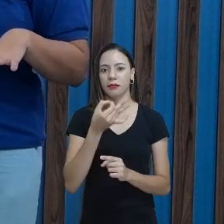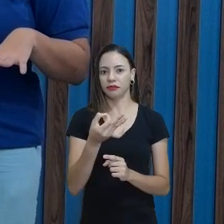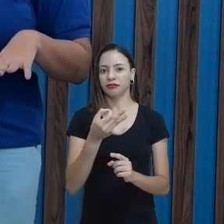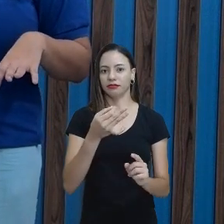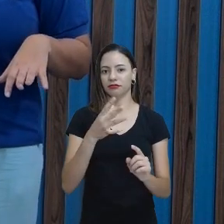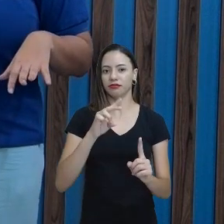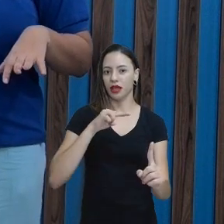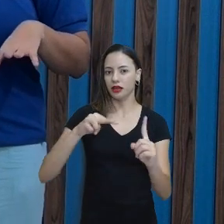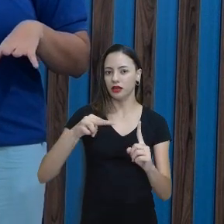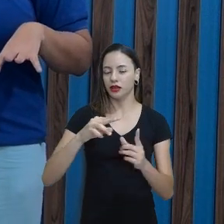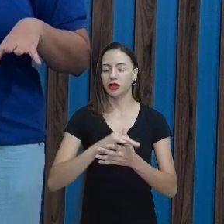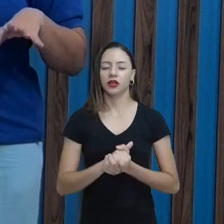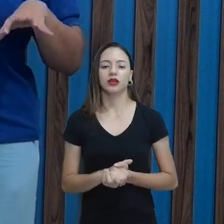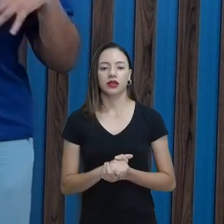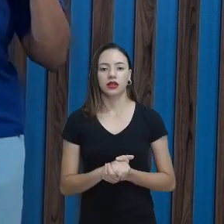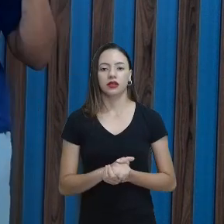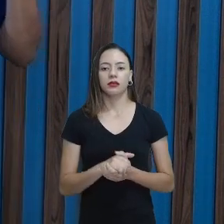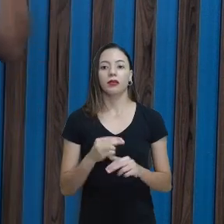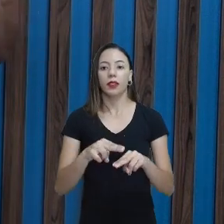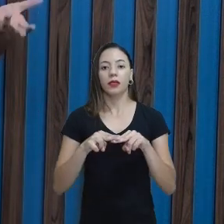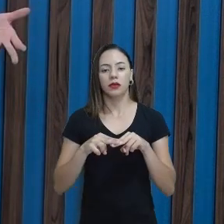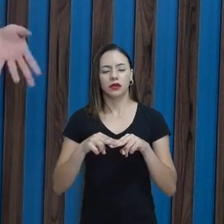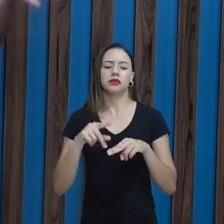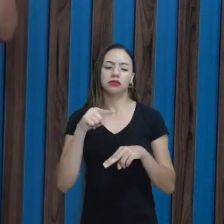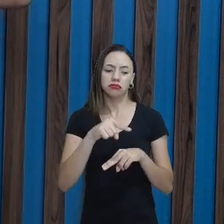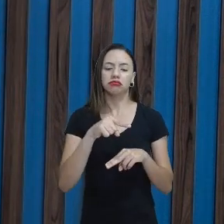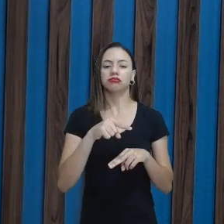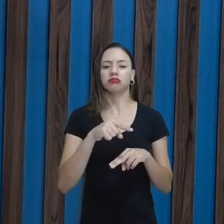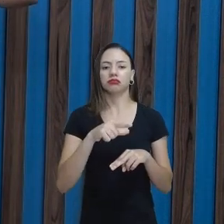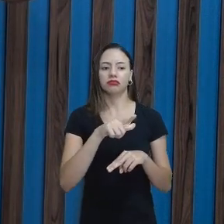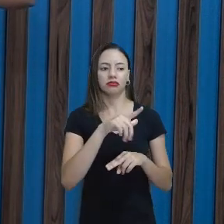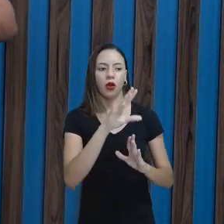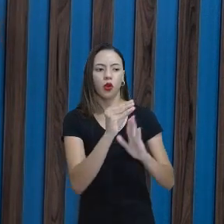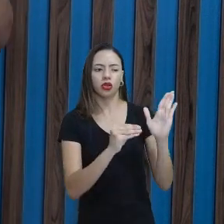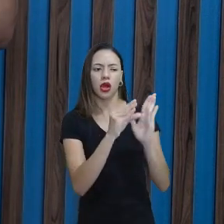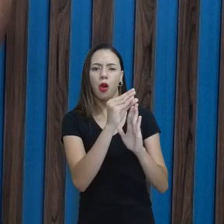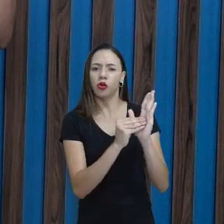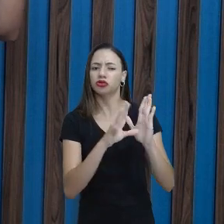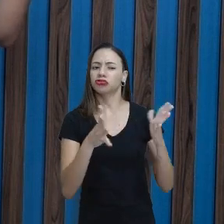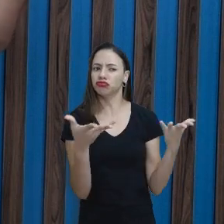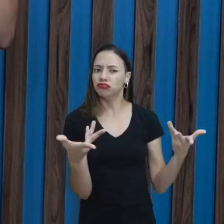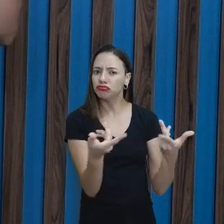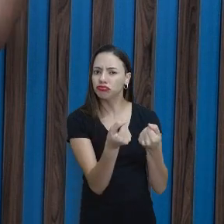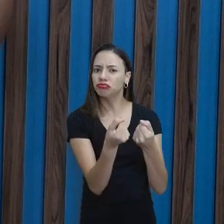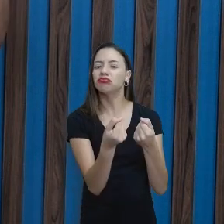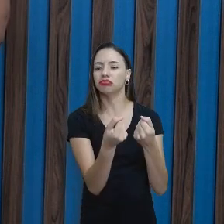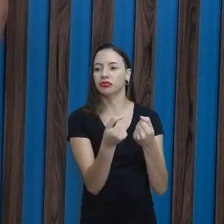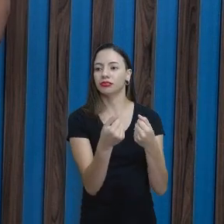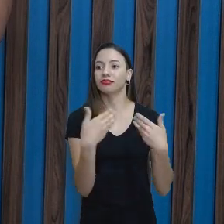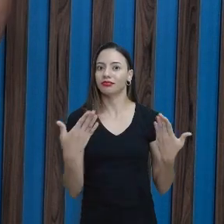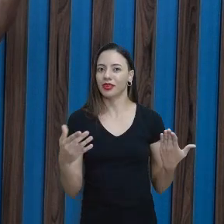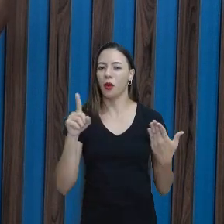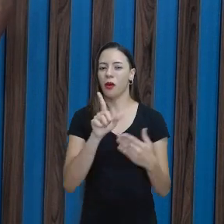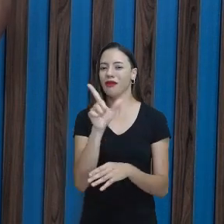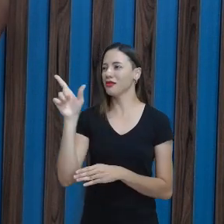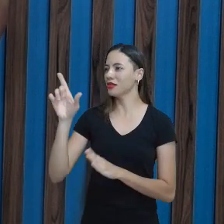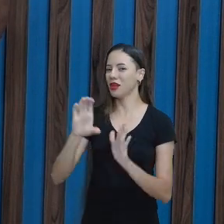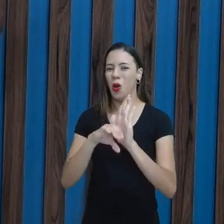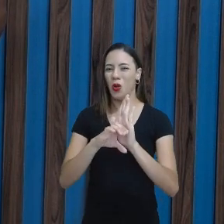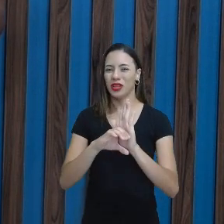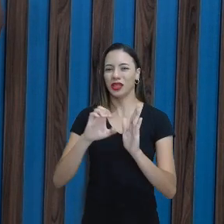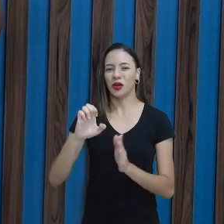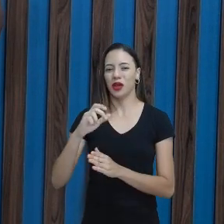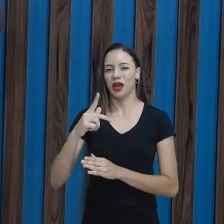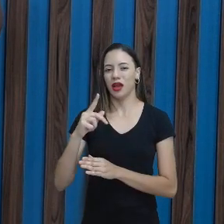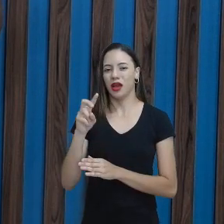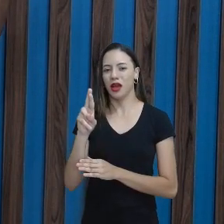Dessa forma é possível parecer um conteúdo de qualidade. Aí, como eu sei que a epígrafe é um conceito às vezes um pouco abstrato da gente